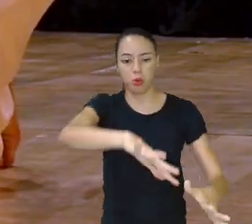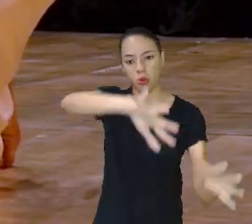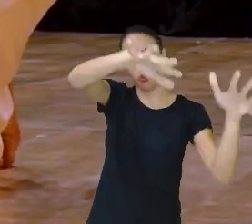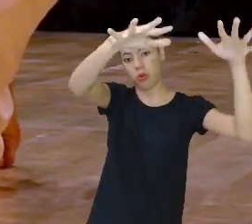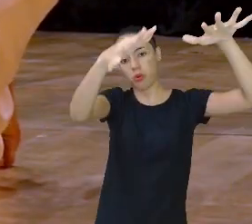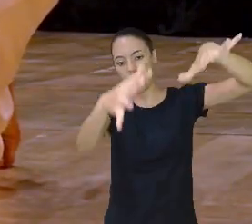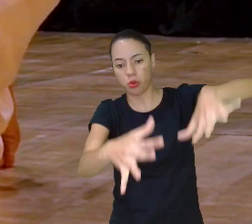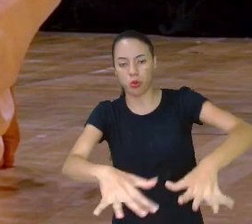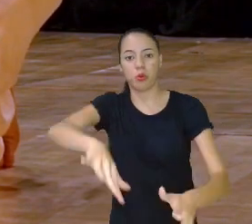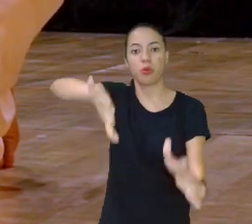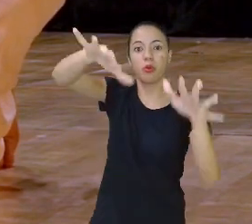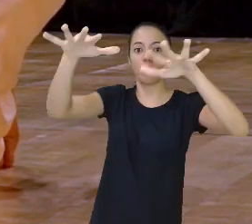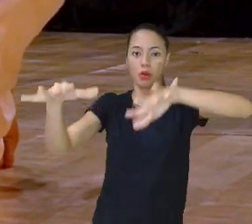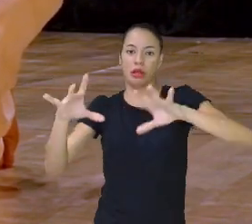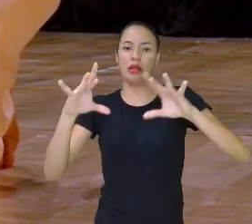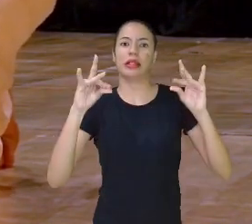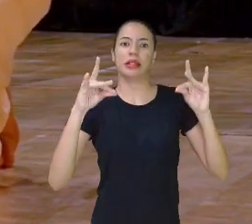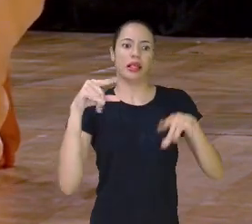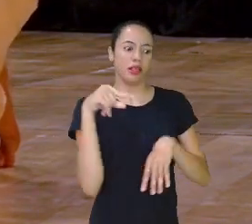antes que molhe,